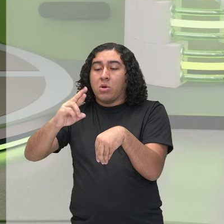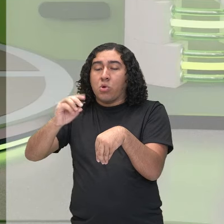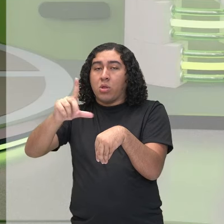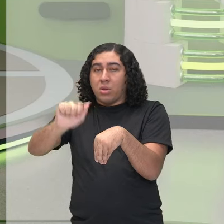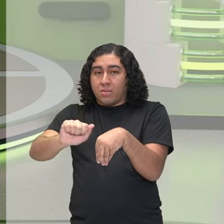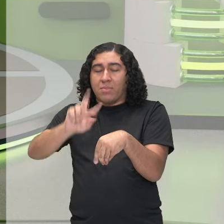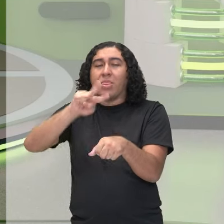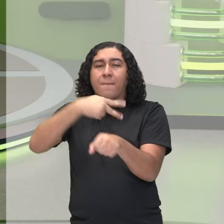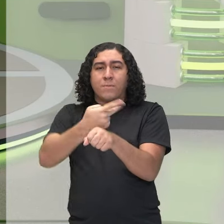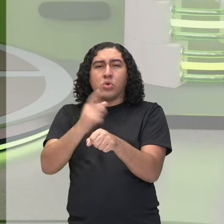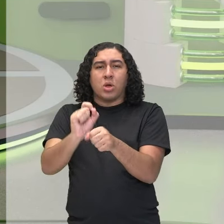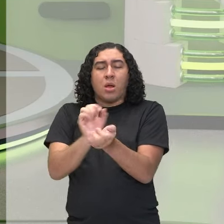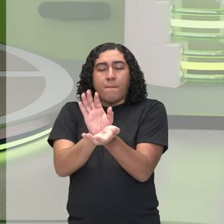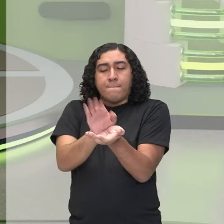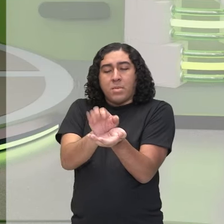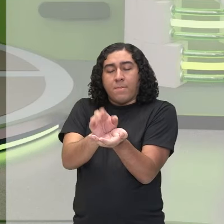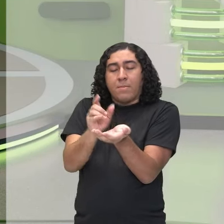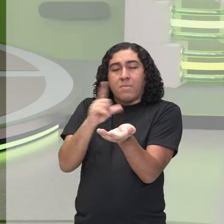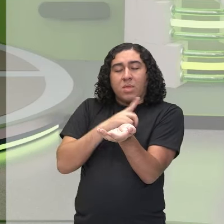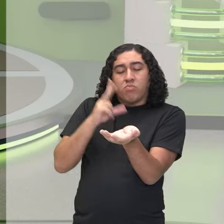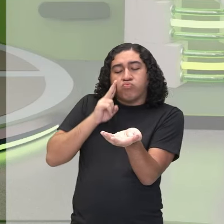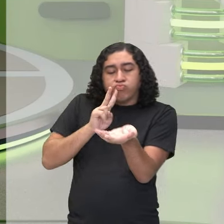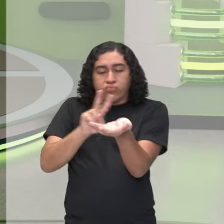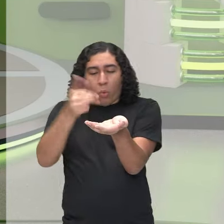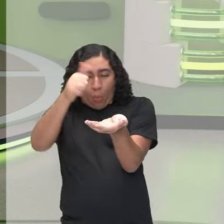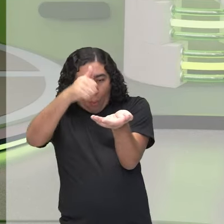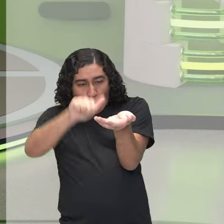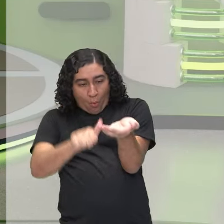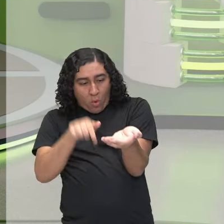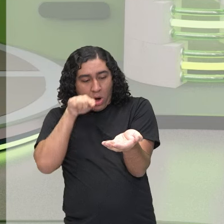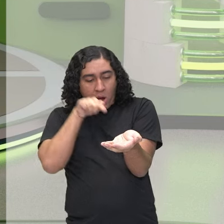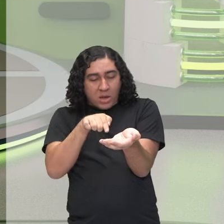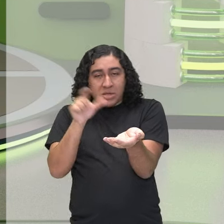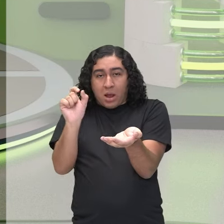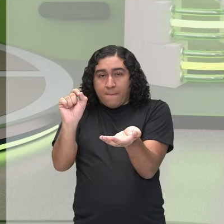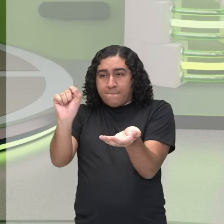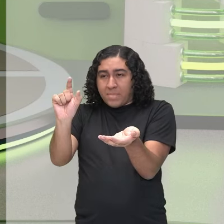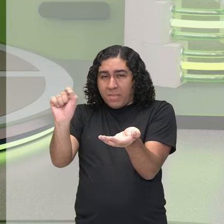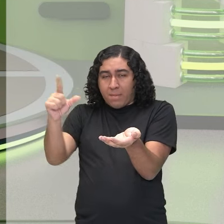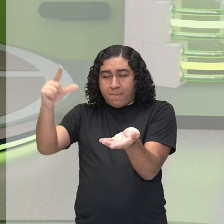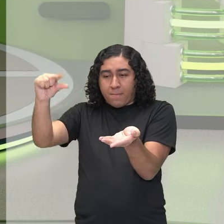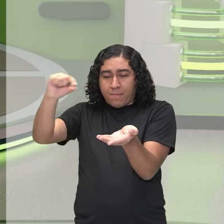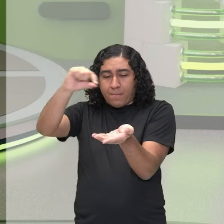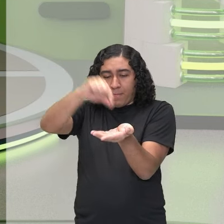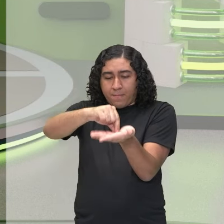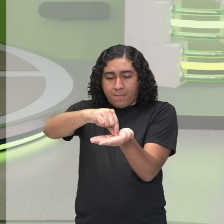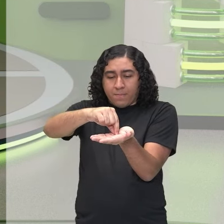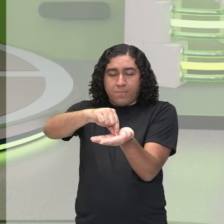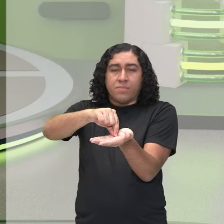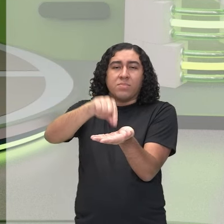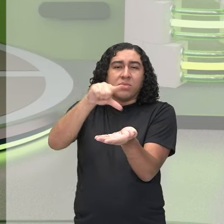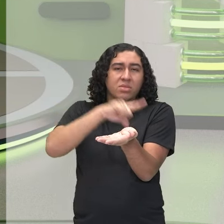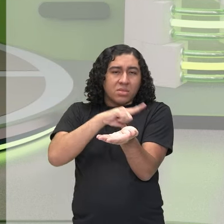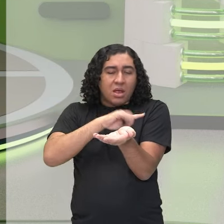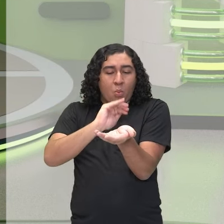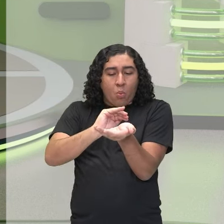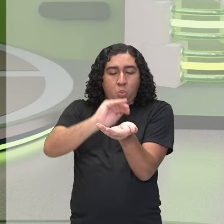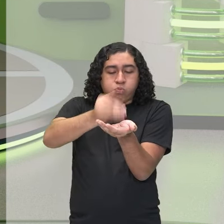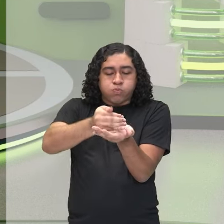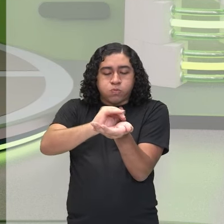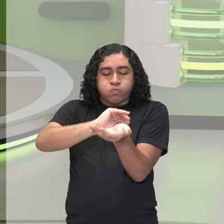tempo, né, o que o ser humano observa é que esse resíduo que está com camadas sobrepostas